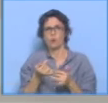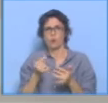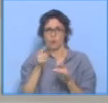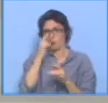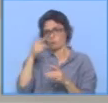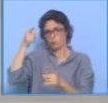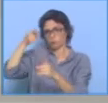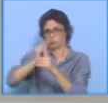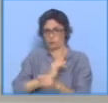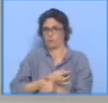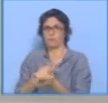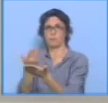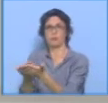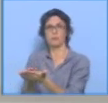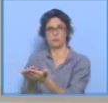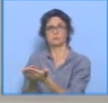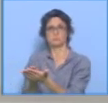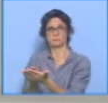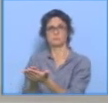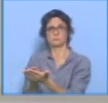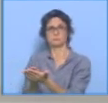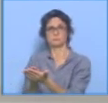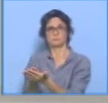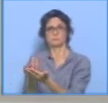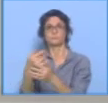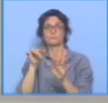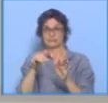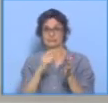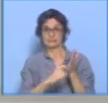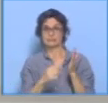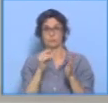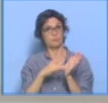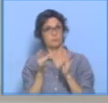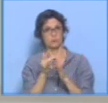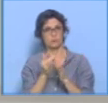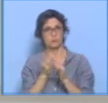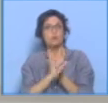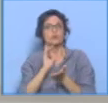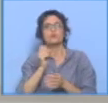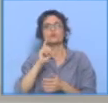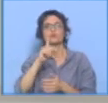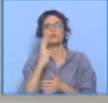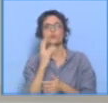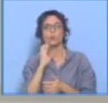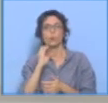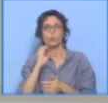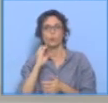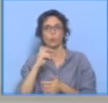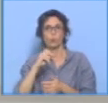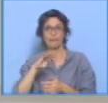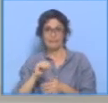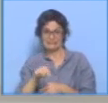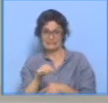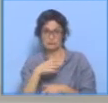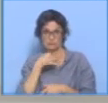parábola de Lucas, que é única, é única nos Evangelhos, só Lucas a contém, aqui